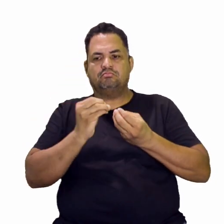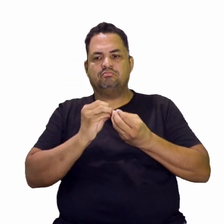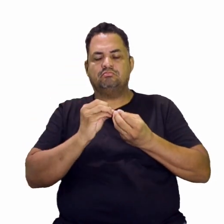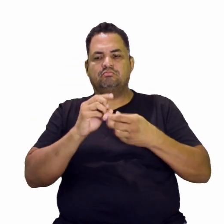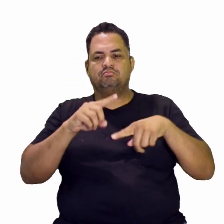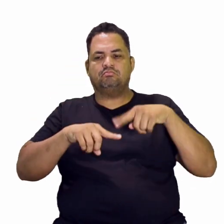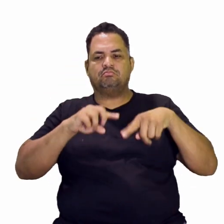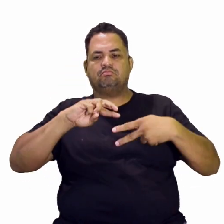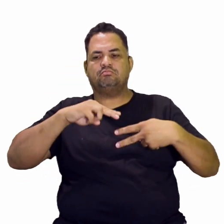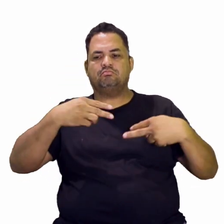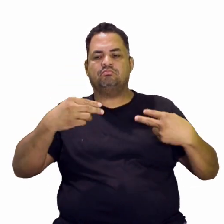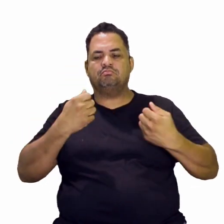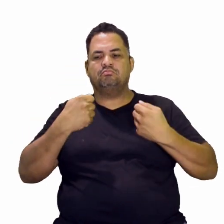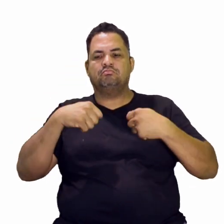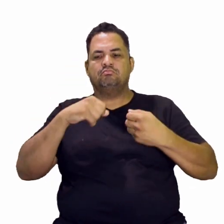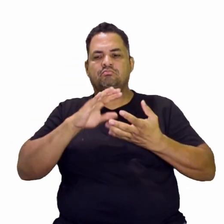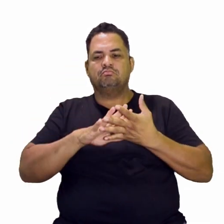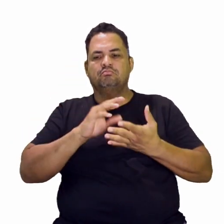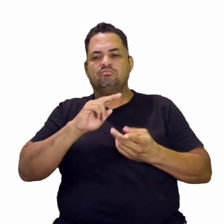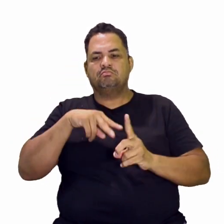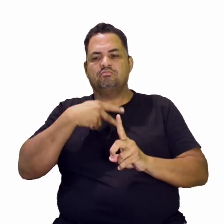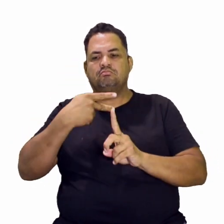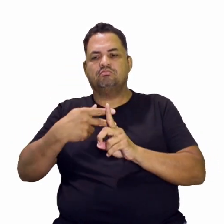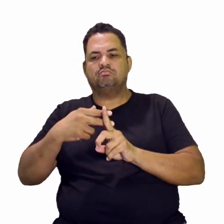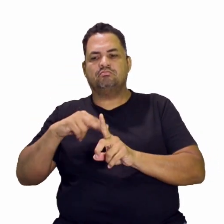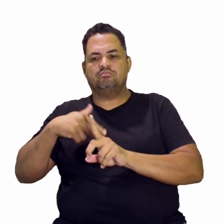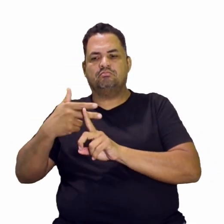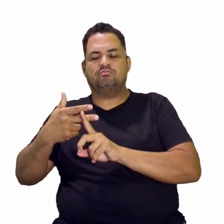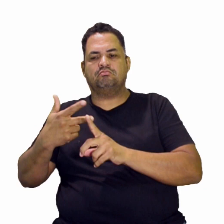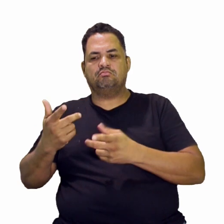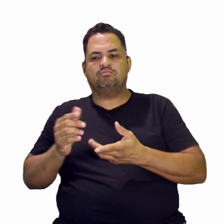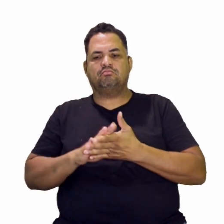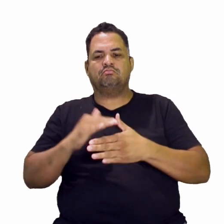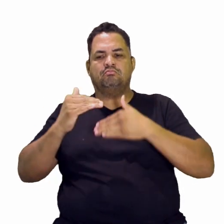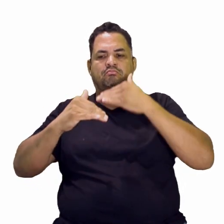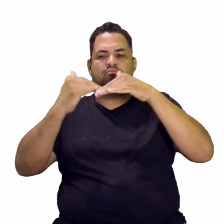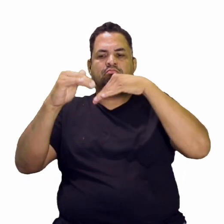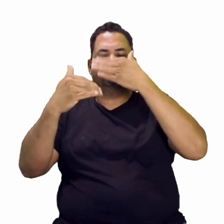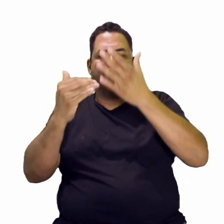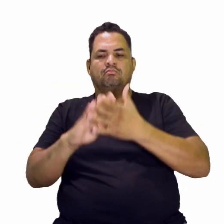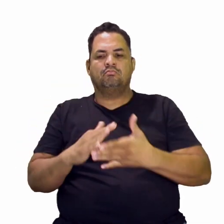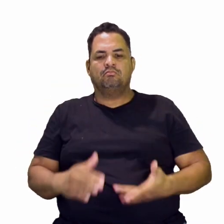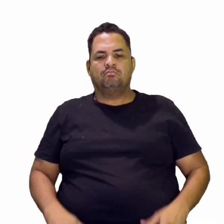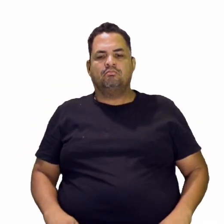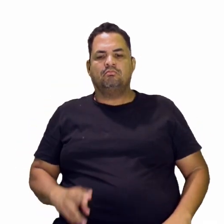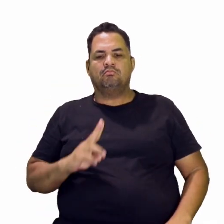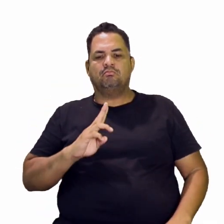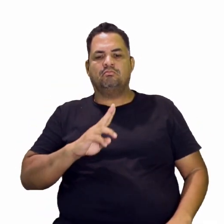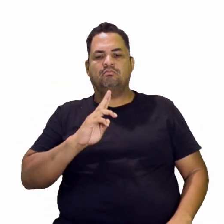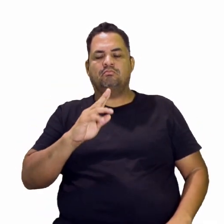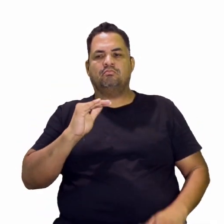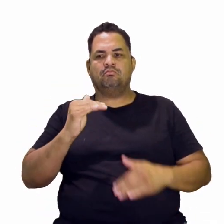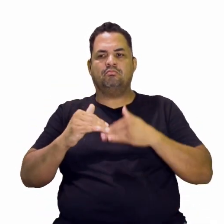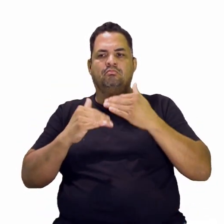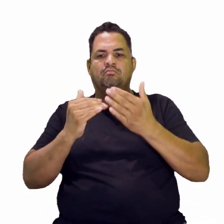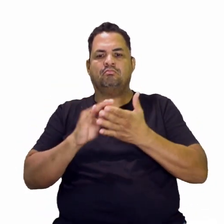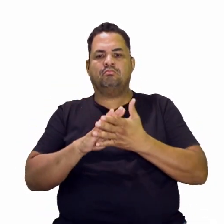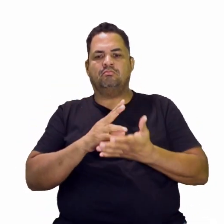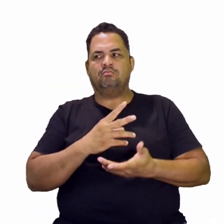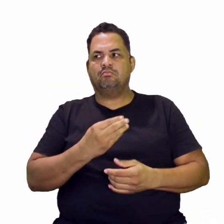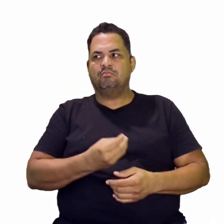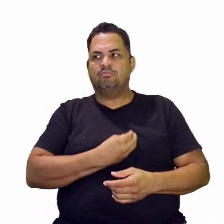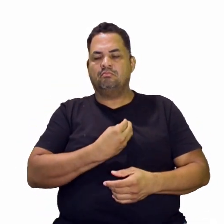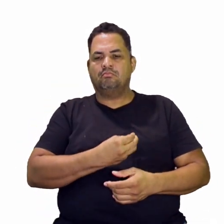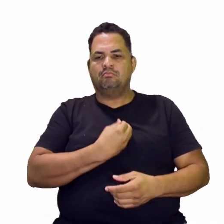esses materiais genéticos poderem se duplicar, autoduplicar e evoluírem. Então, o processo evolutivo vai ocorrer entre os